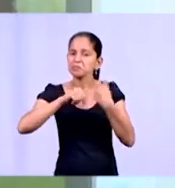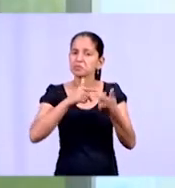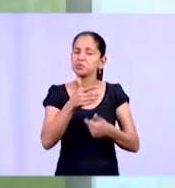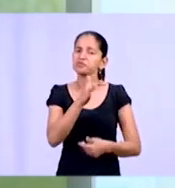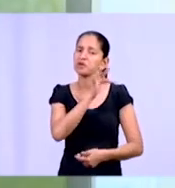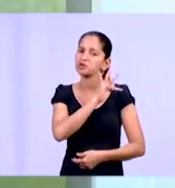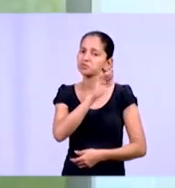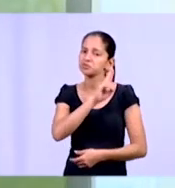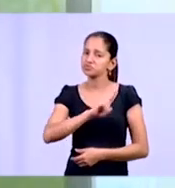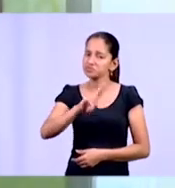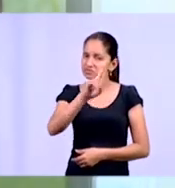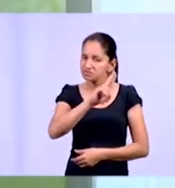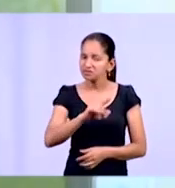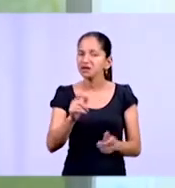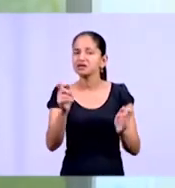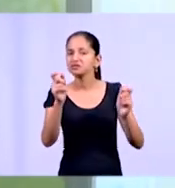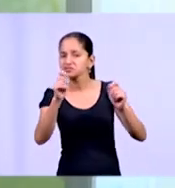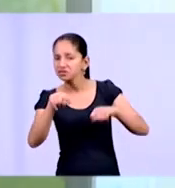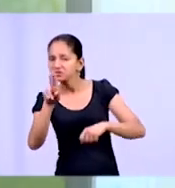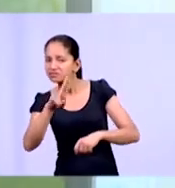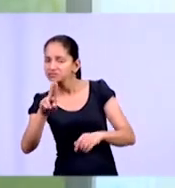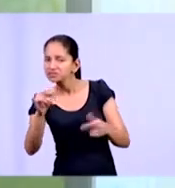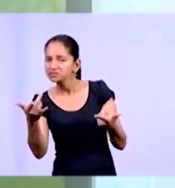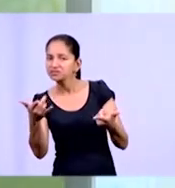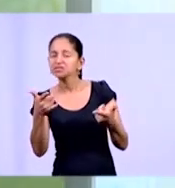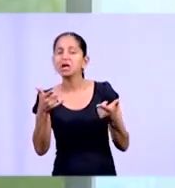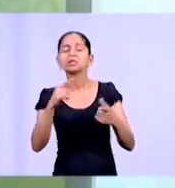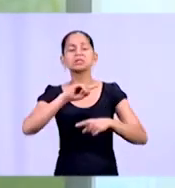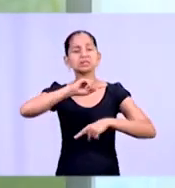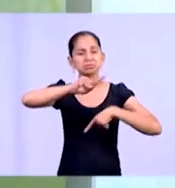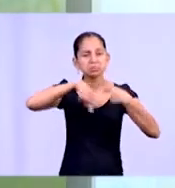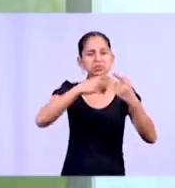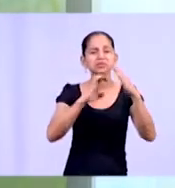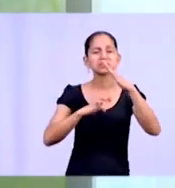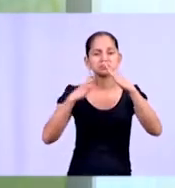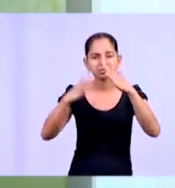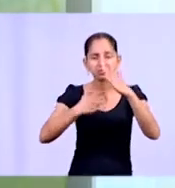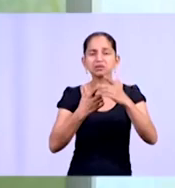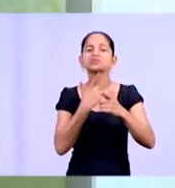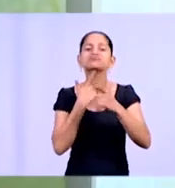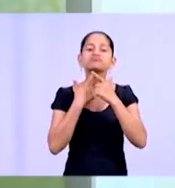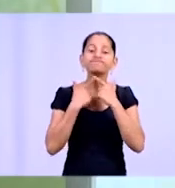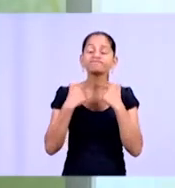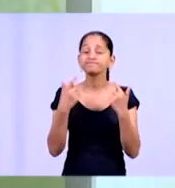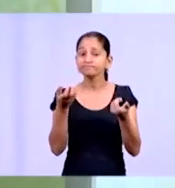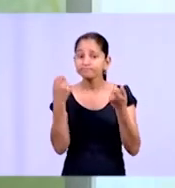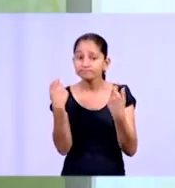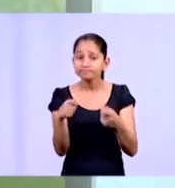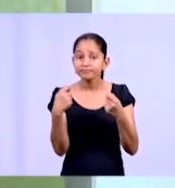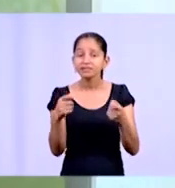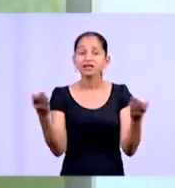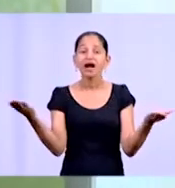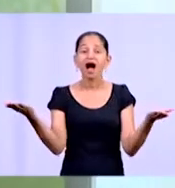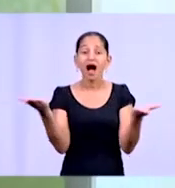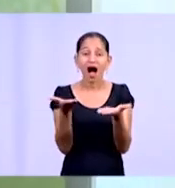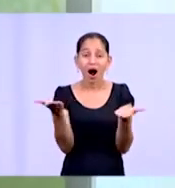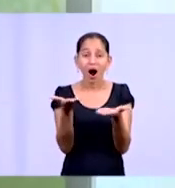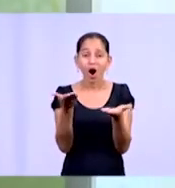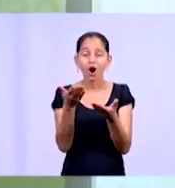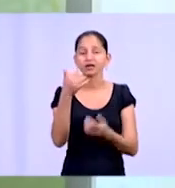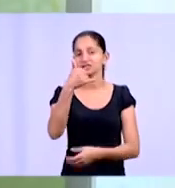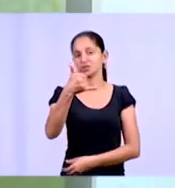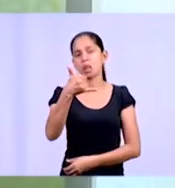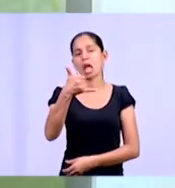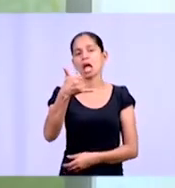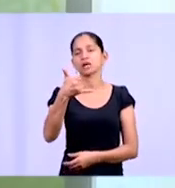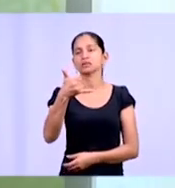que começaram a interligar as universidades, começaram a interligar empresas. Então as redes começaram, e hoje até o nosso celular está interligado,